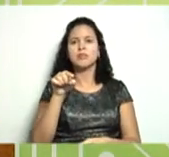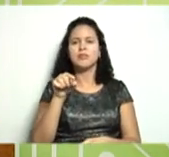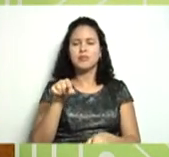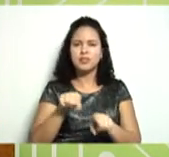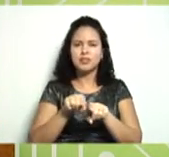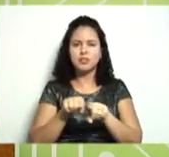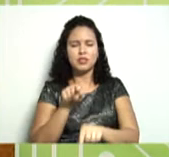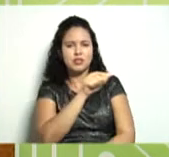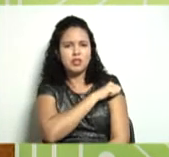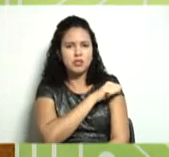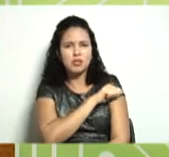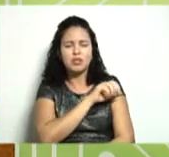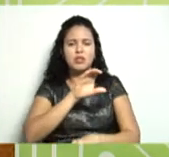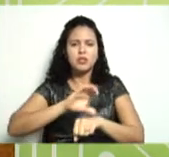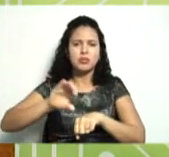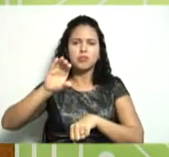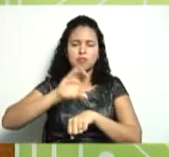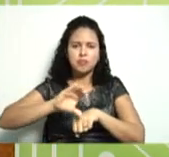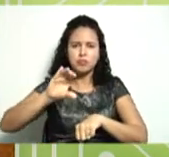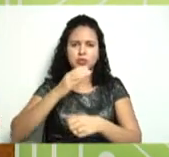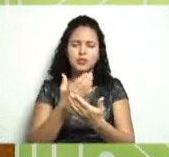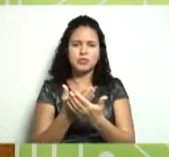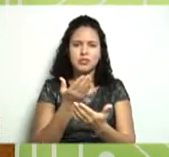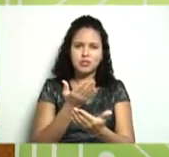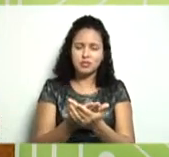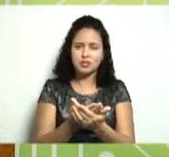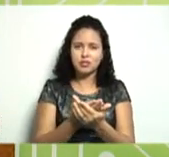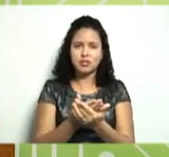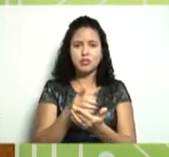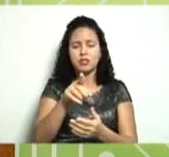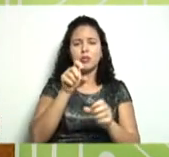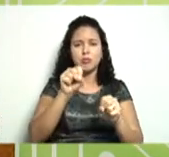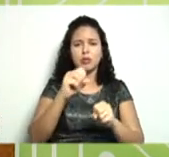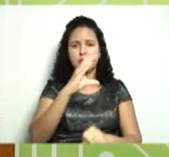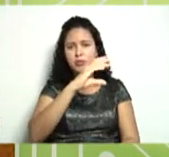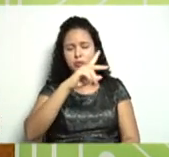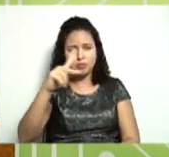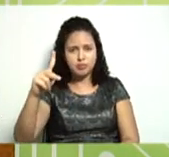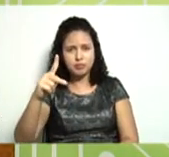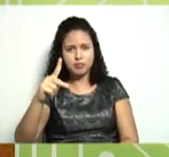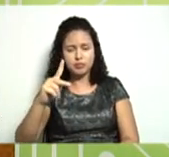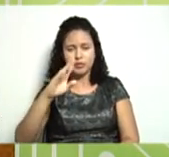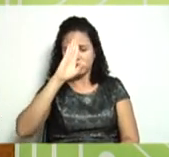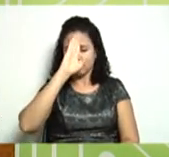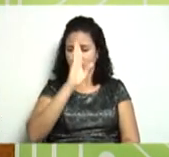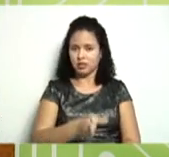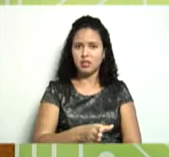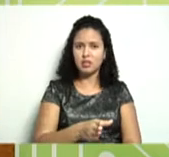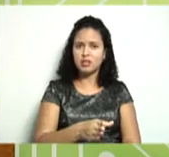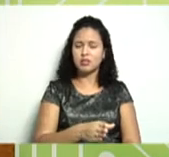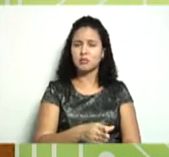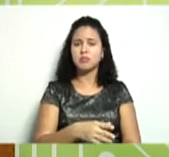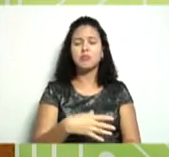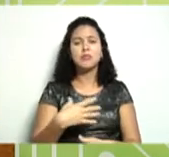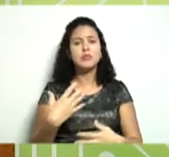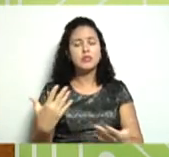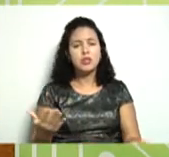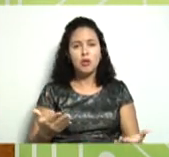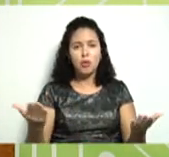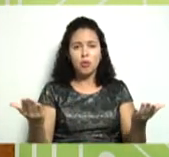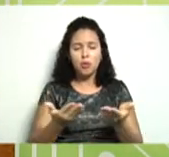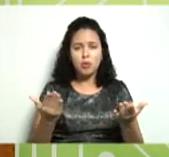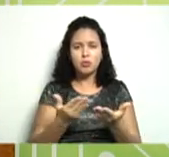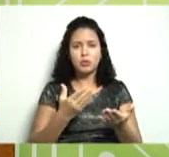aqui. Ele foi na área agropecuária. Vocês é na área cooperativista já. Isso quer dizer, olha, ele hoje